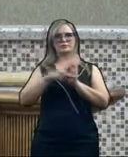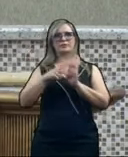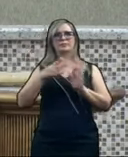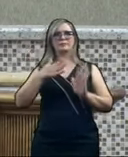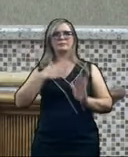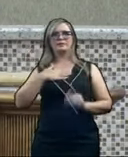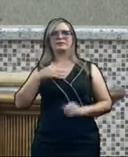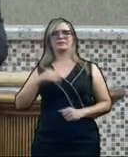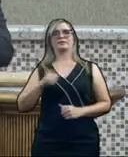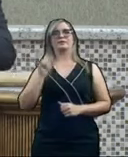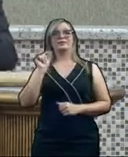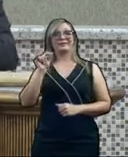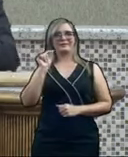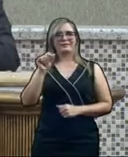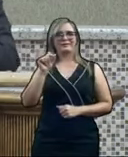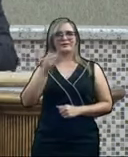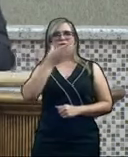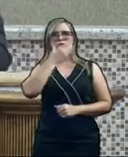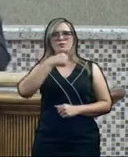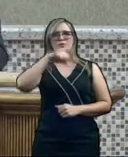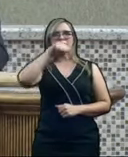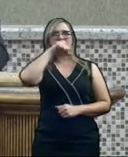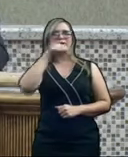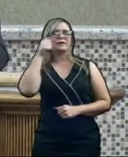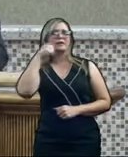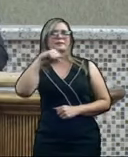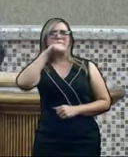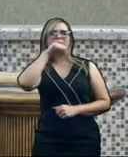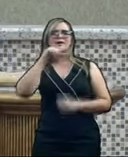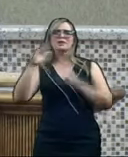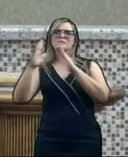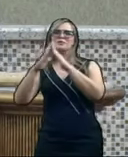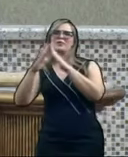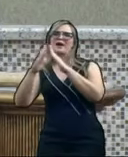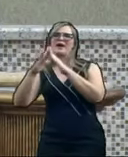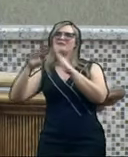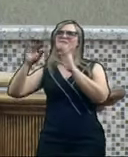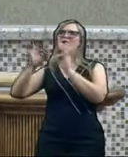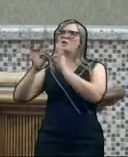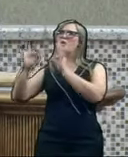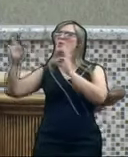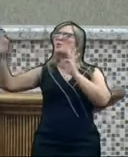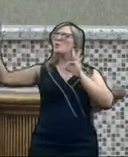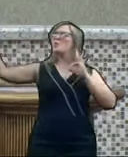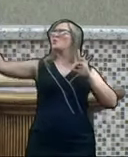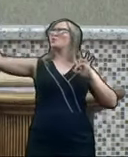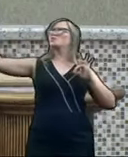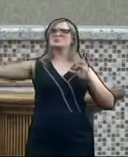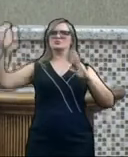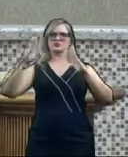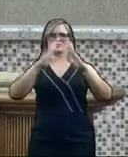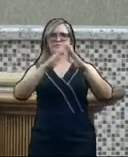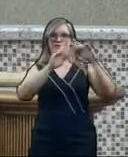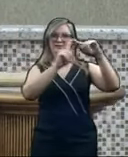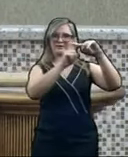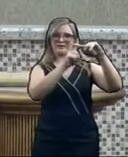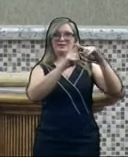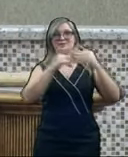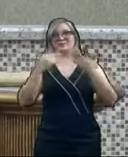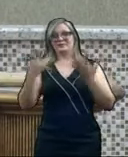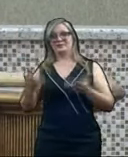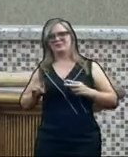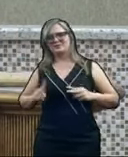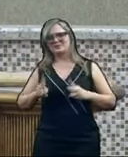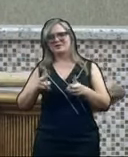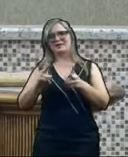ele chegou conversando com a minha mãe andando de carroça para chegar no culto e conversou com a minha mãe